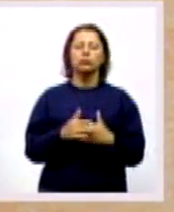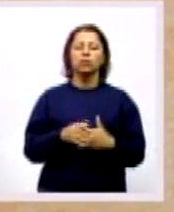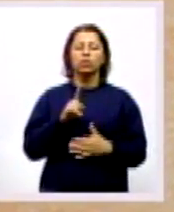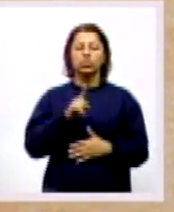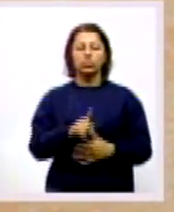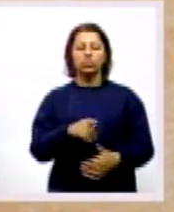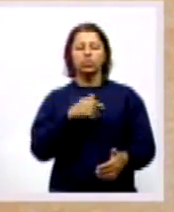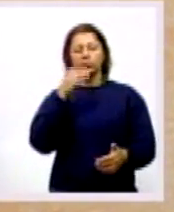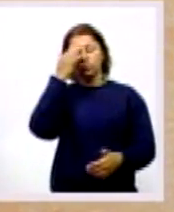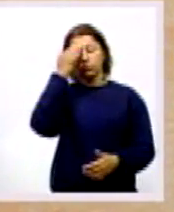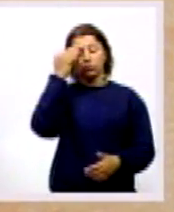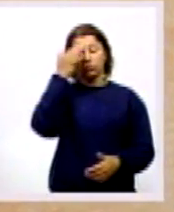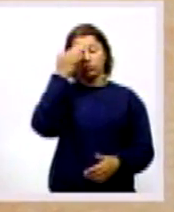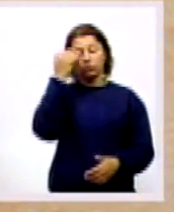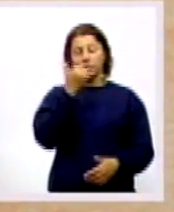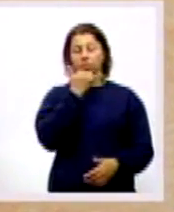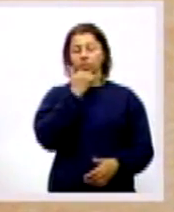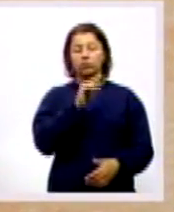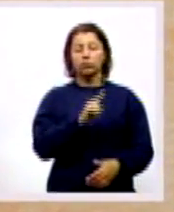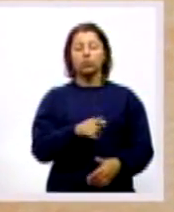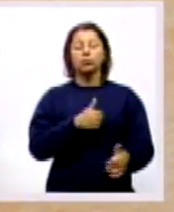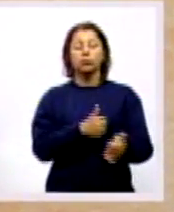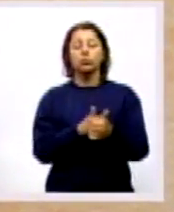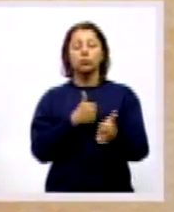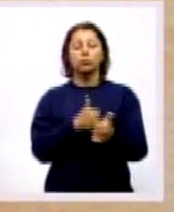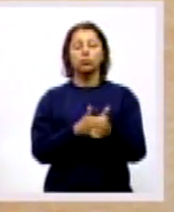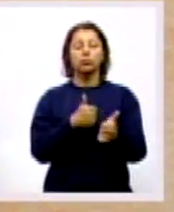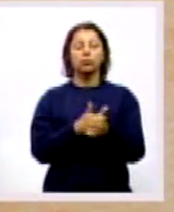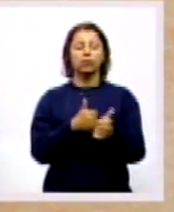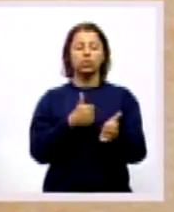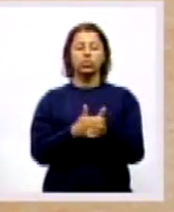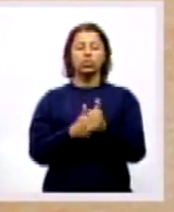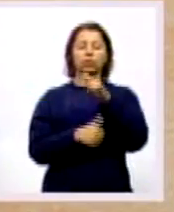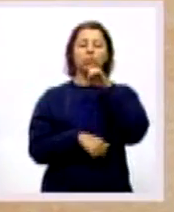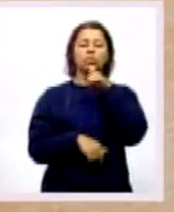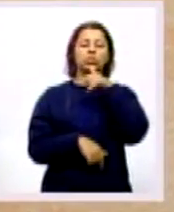te abeiraste da praia,